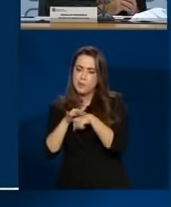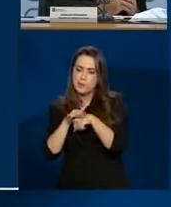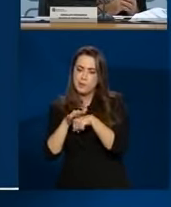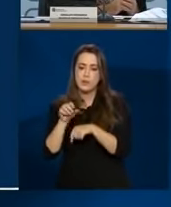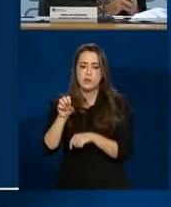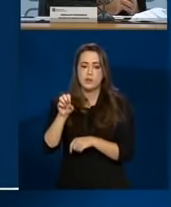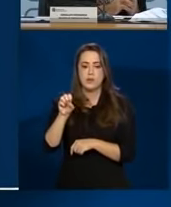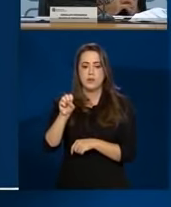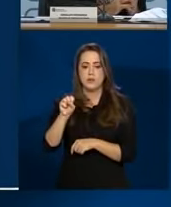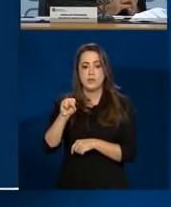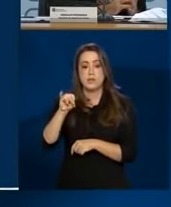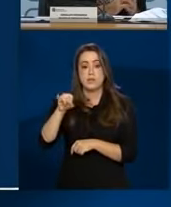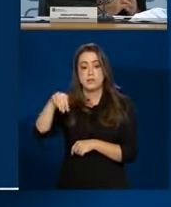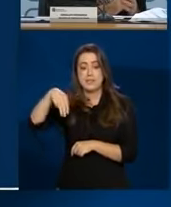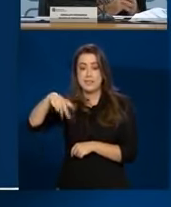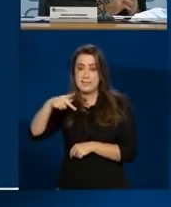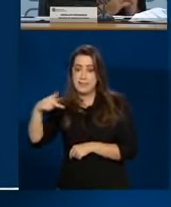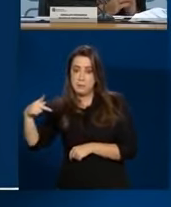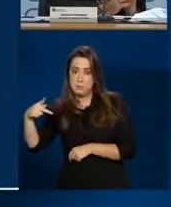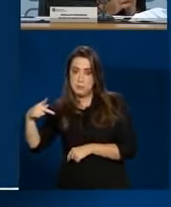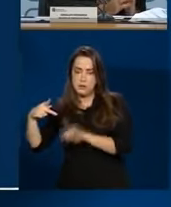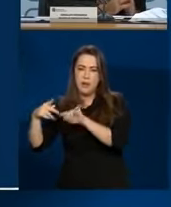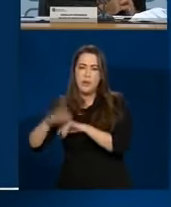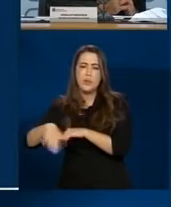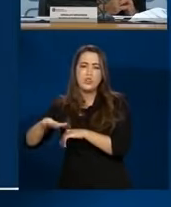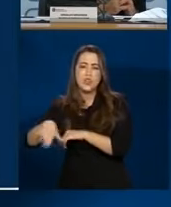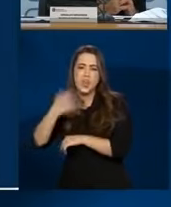inflamatória multissistêmica pediátrica